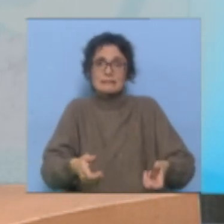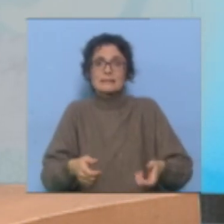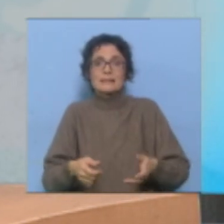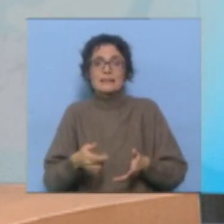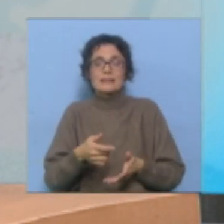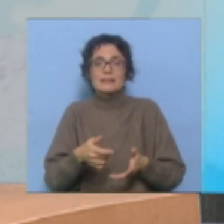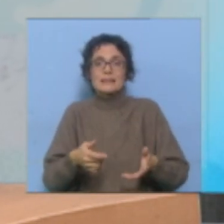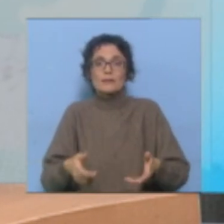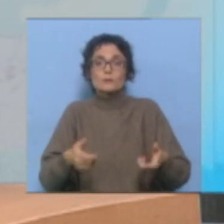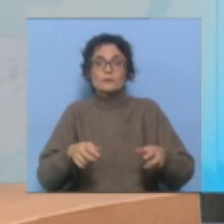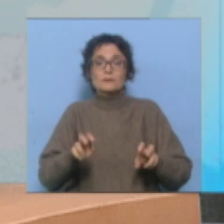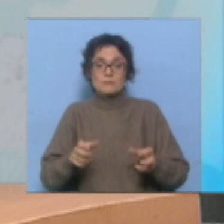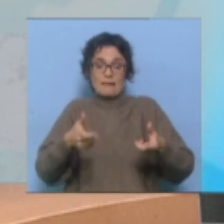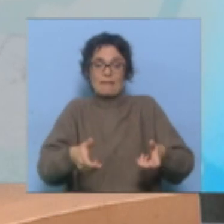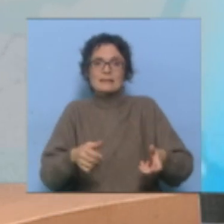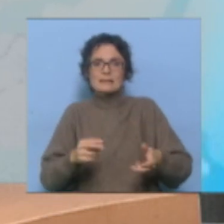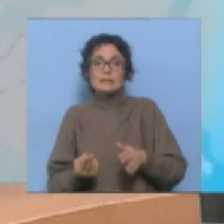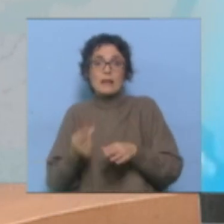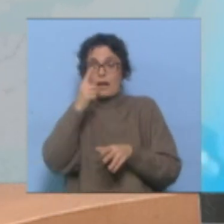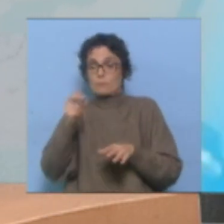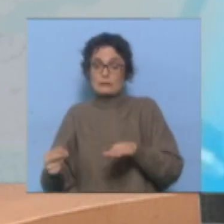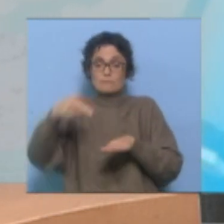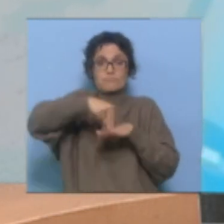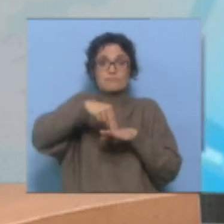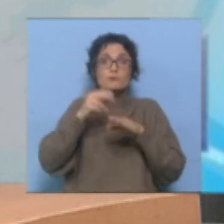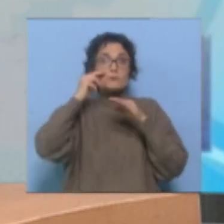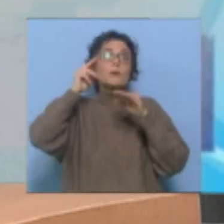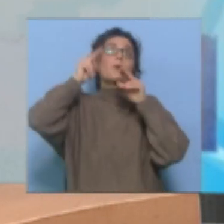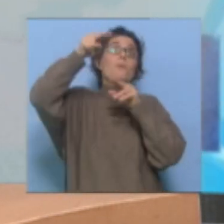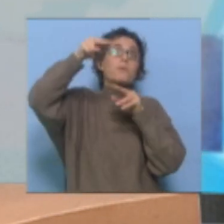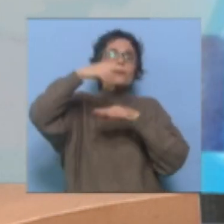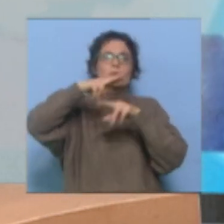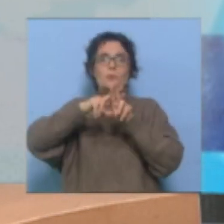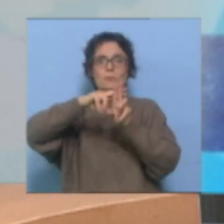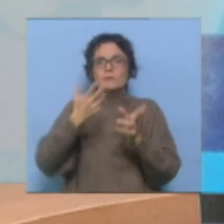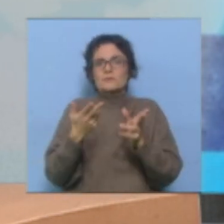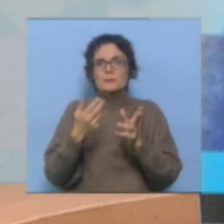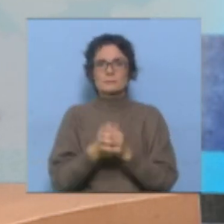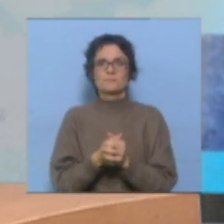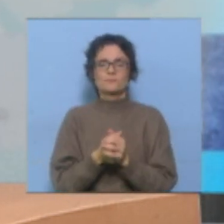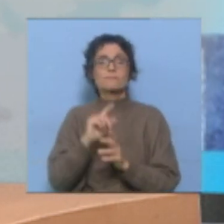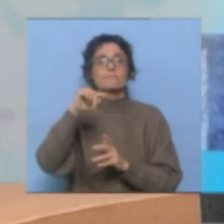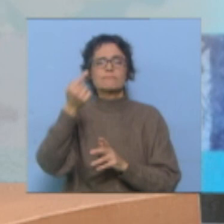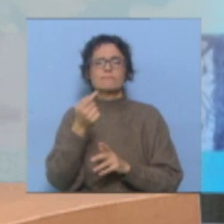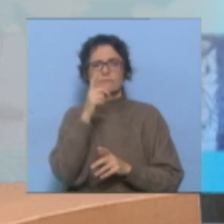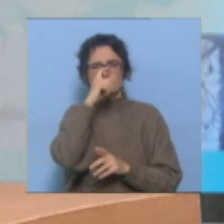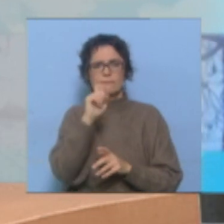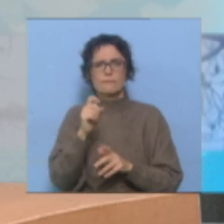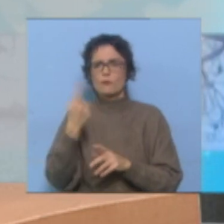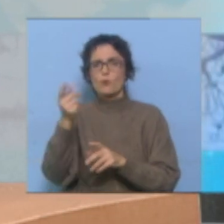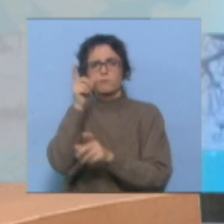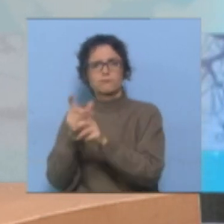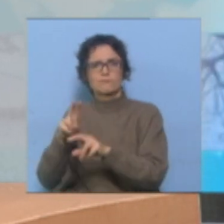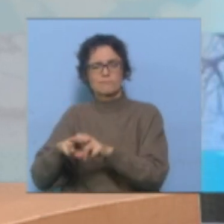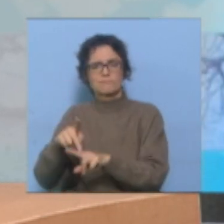para a liberdade, como ele dizia. Obrigado. Foi 1 minuto, bastou-lhe. Outro dia, um preso pediu para mudar de cela e mudaram para uma